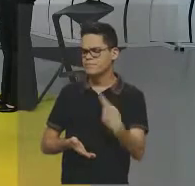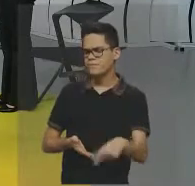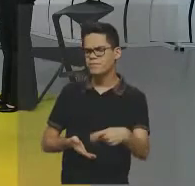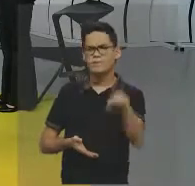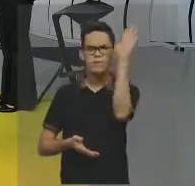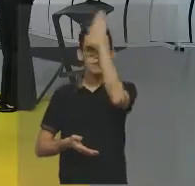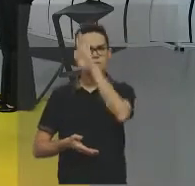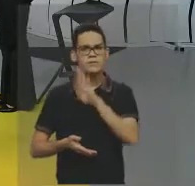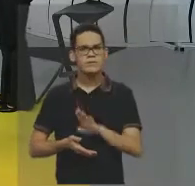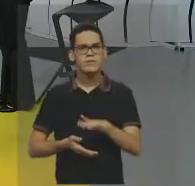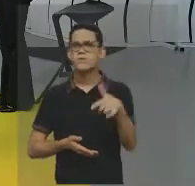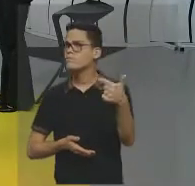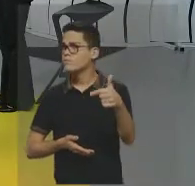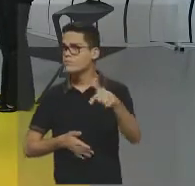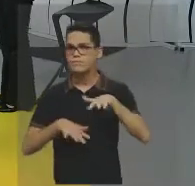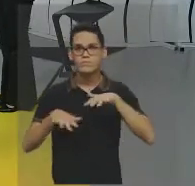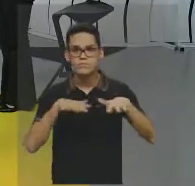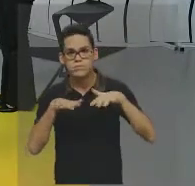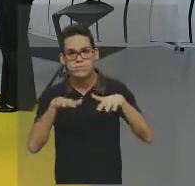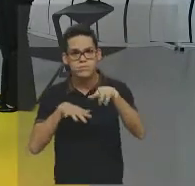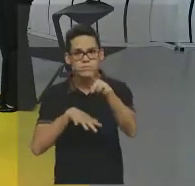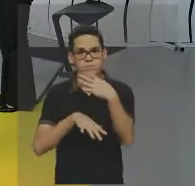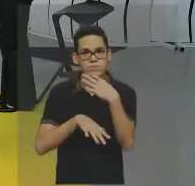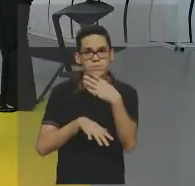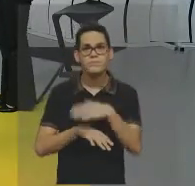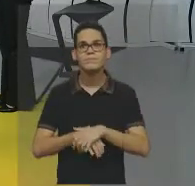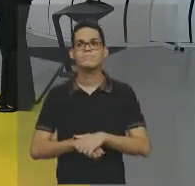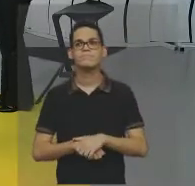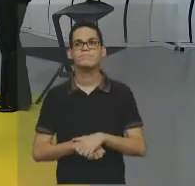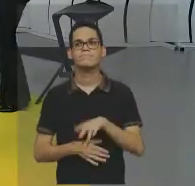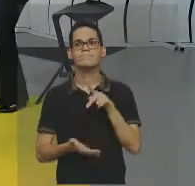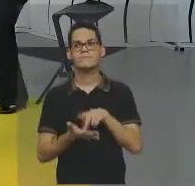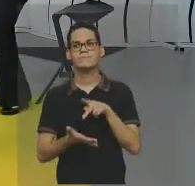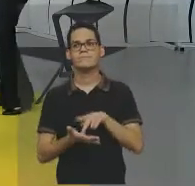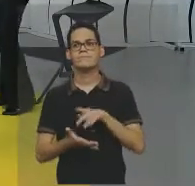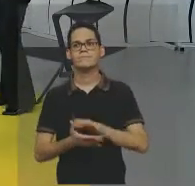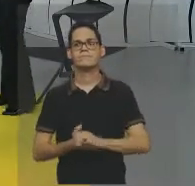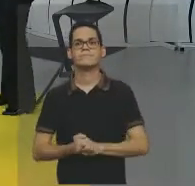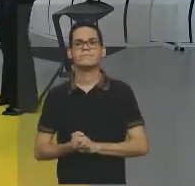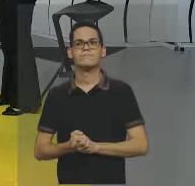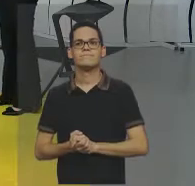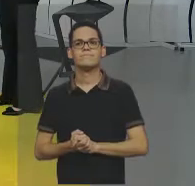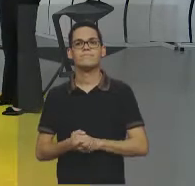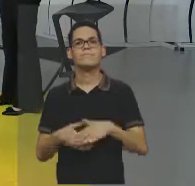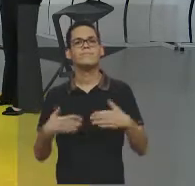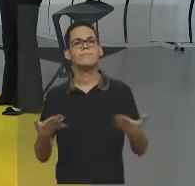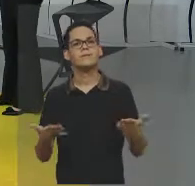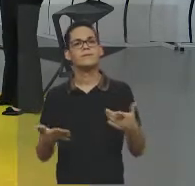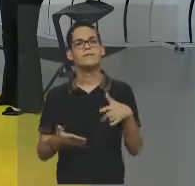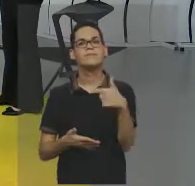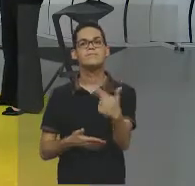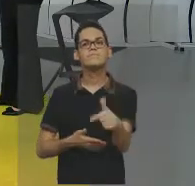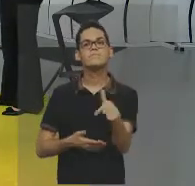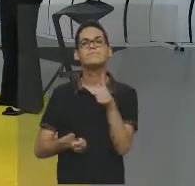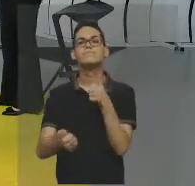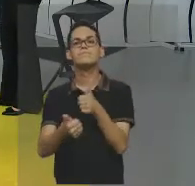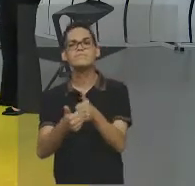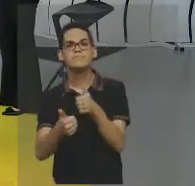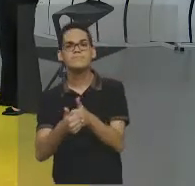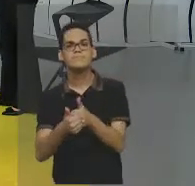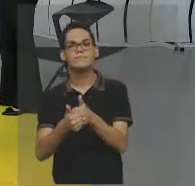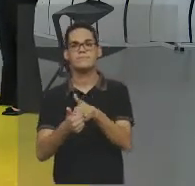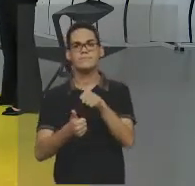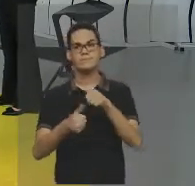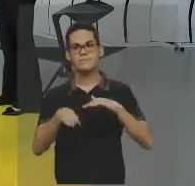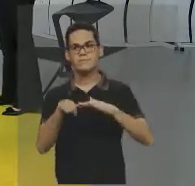Brasil não tem terremotos, você já ouviu falar dessas questões? Verdade. É porque a gente não está na beirada de